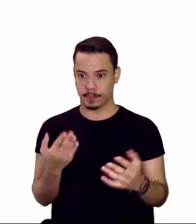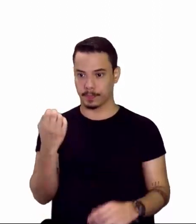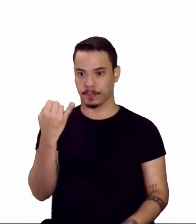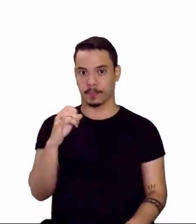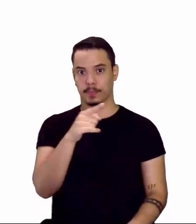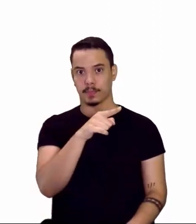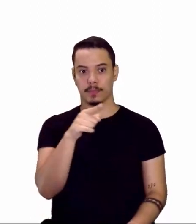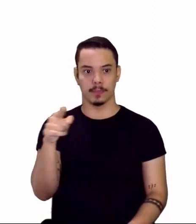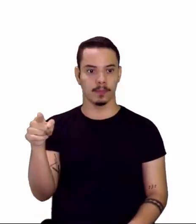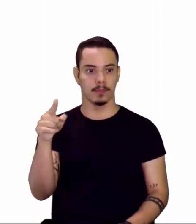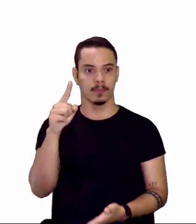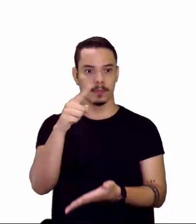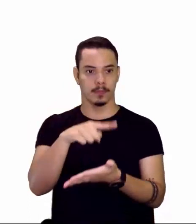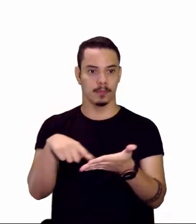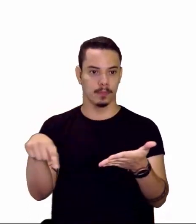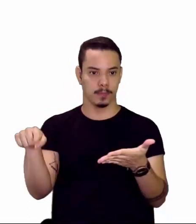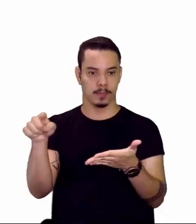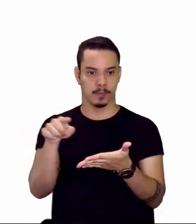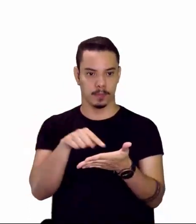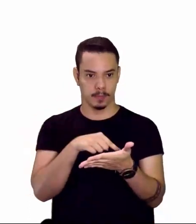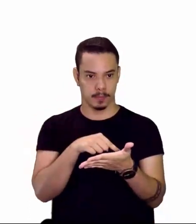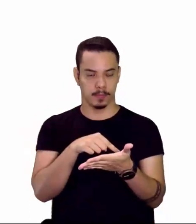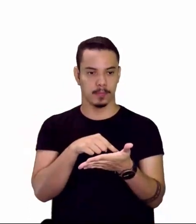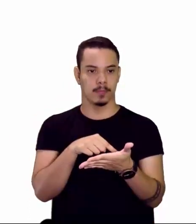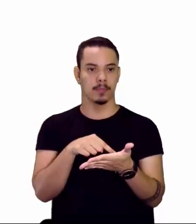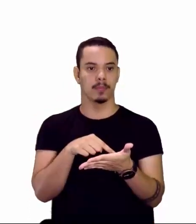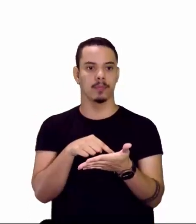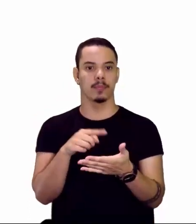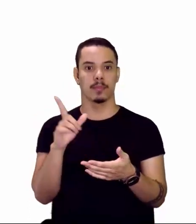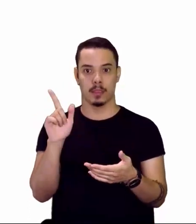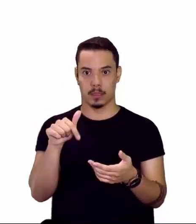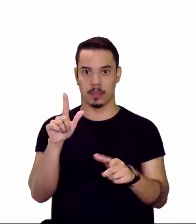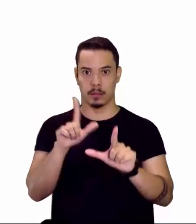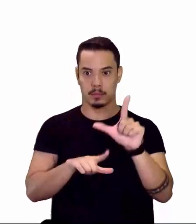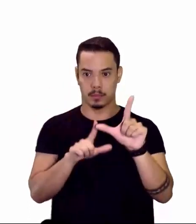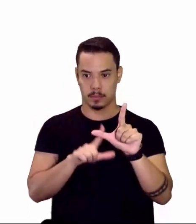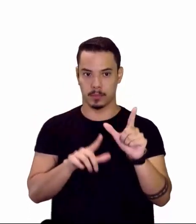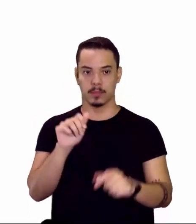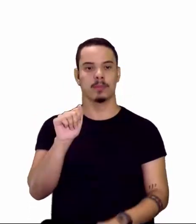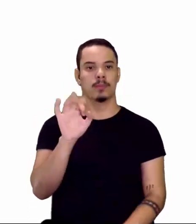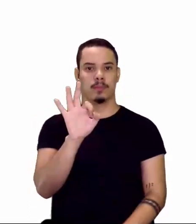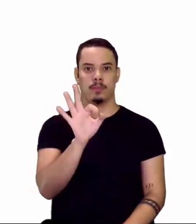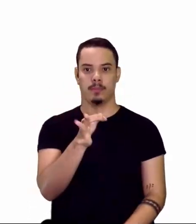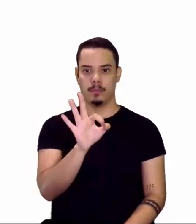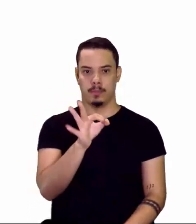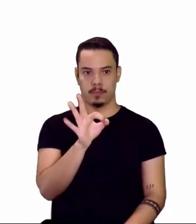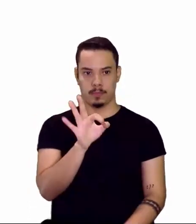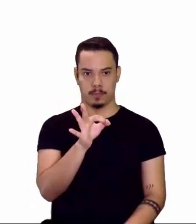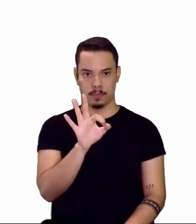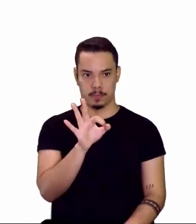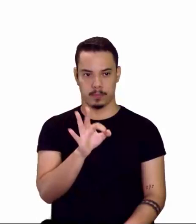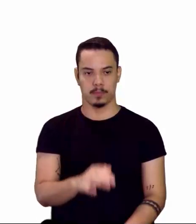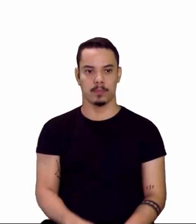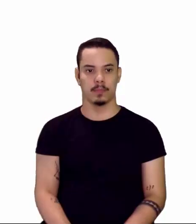você assinalou que é a letra A, sim. Olha só.